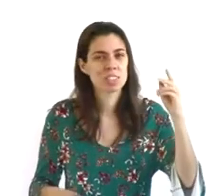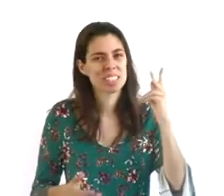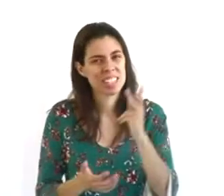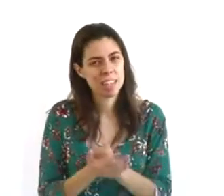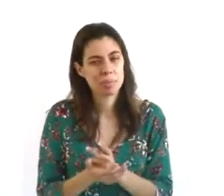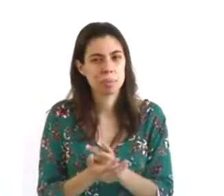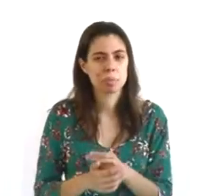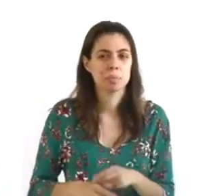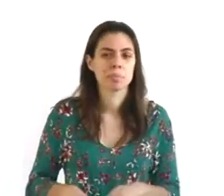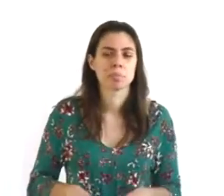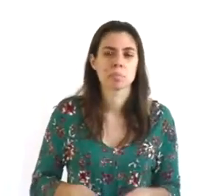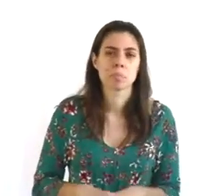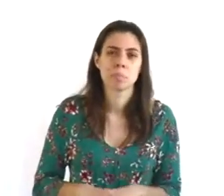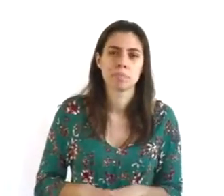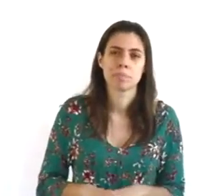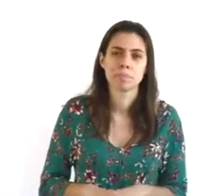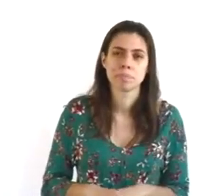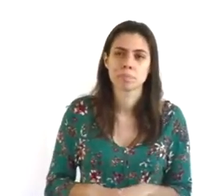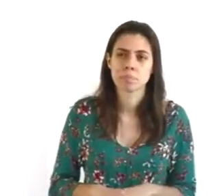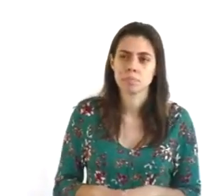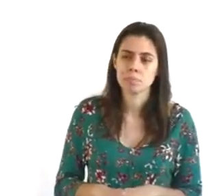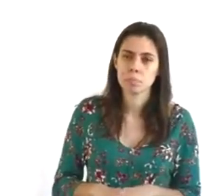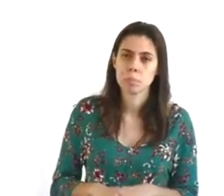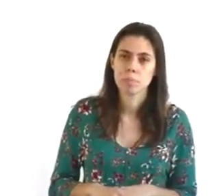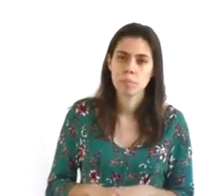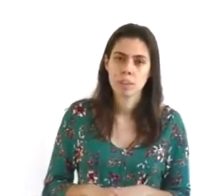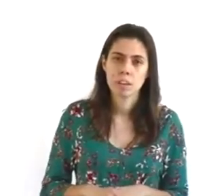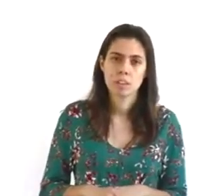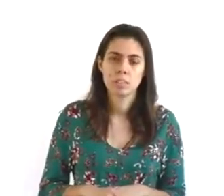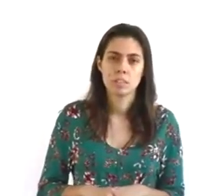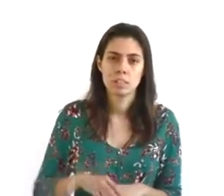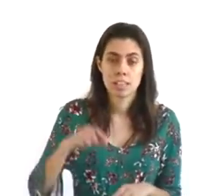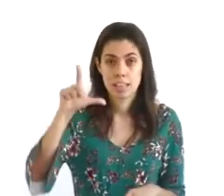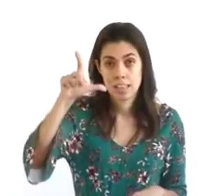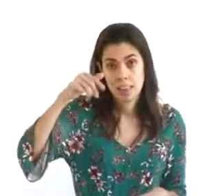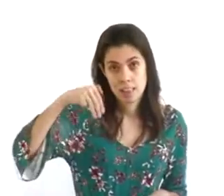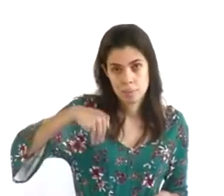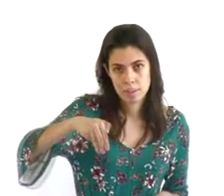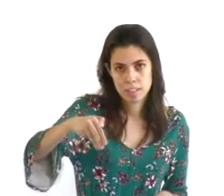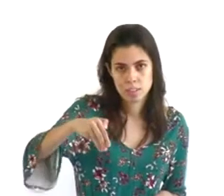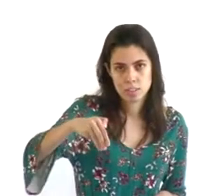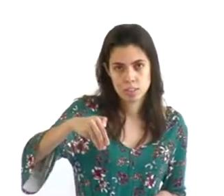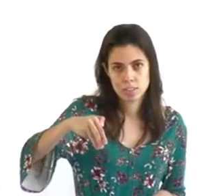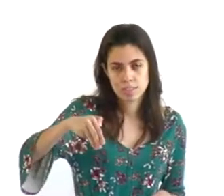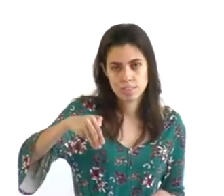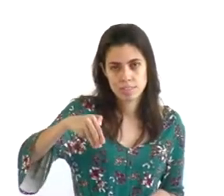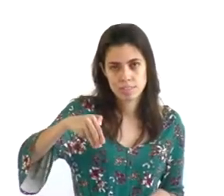as misericórdias do Senhor não têm fim, renovam-se a cada manhã. Por que eu estou aqui hoje?